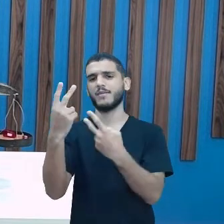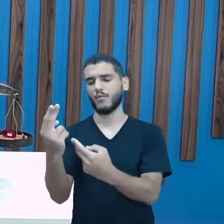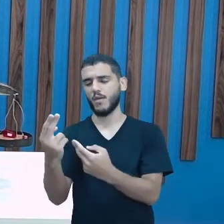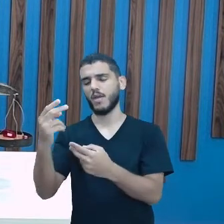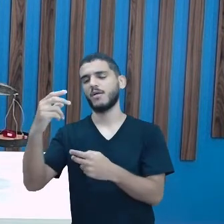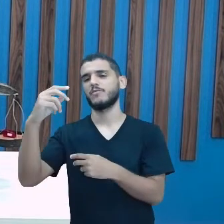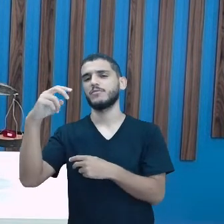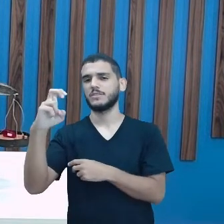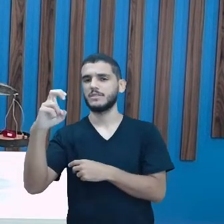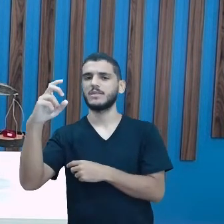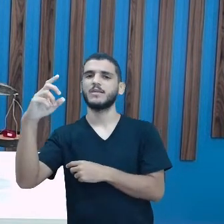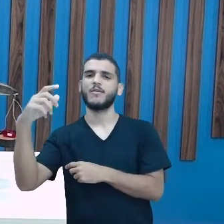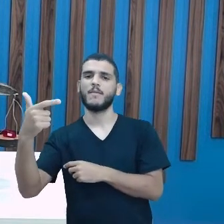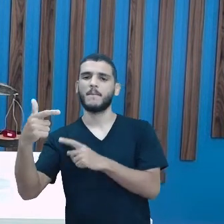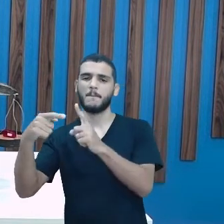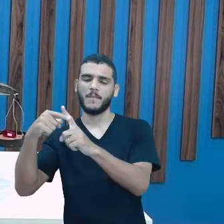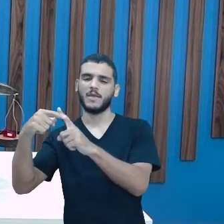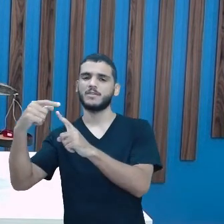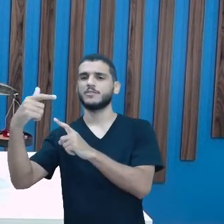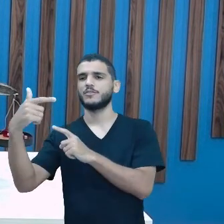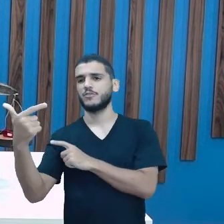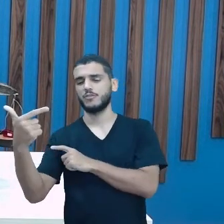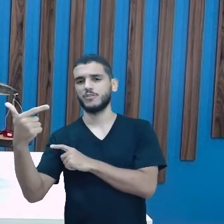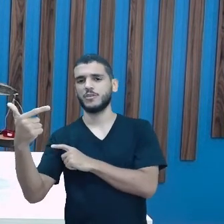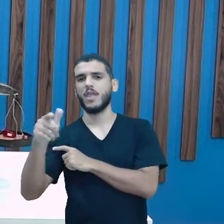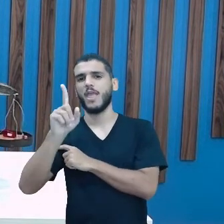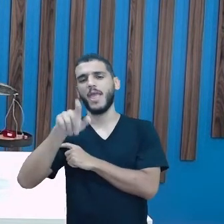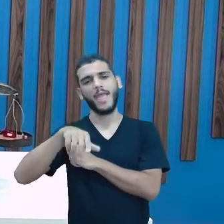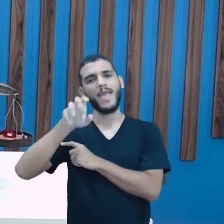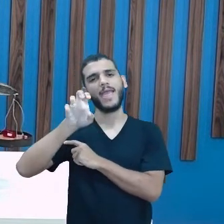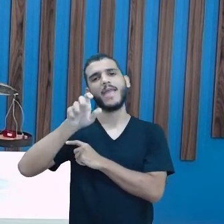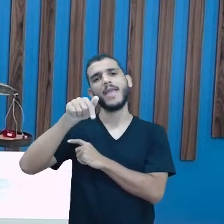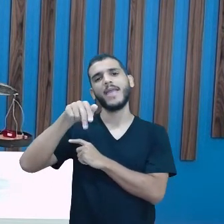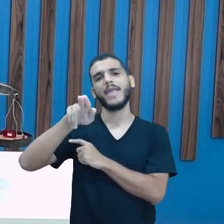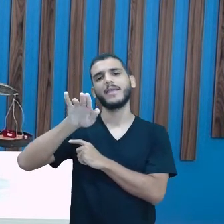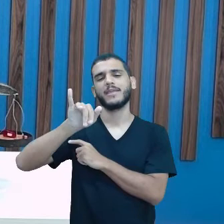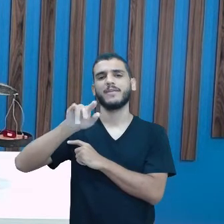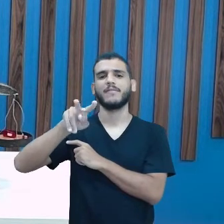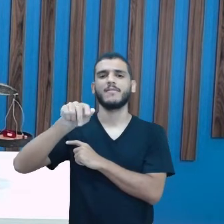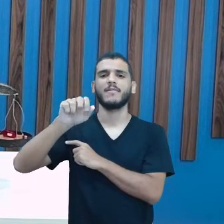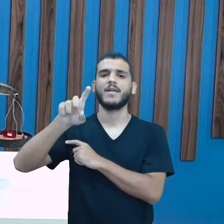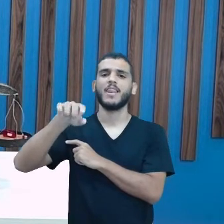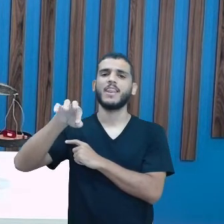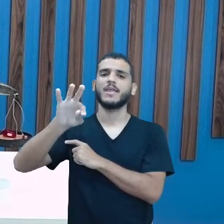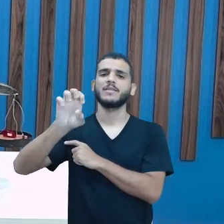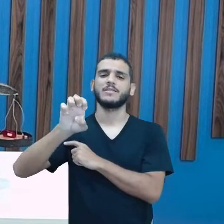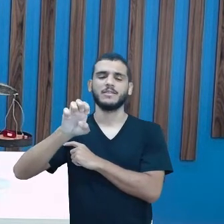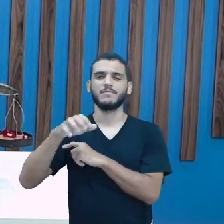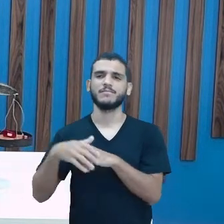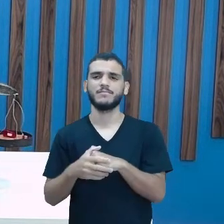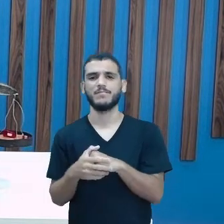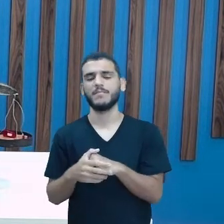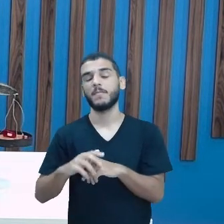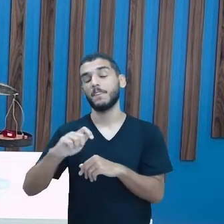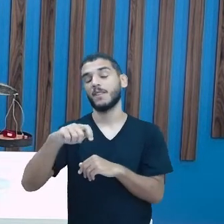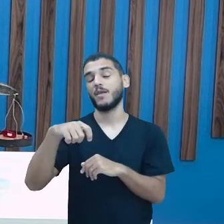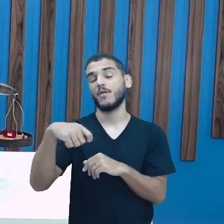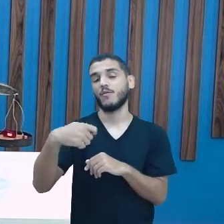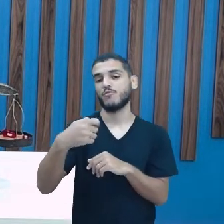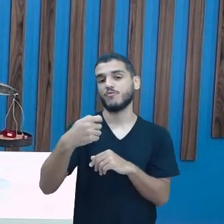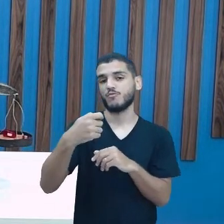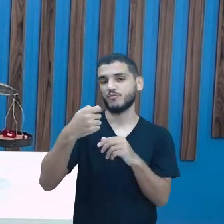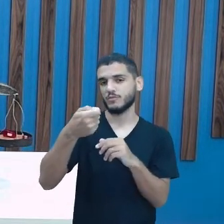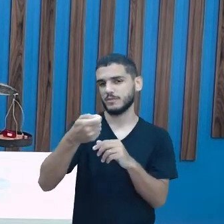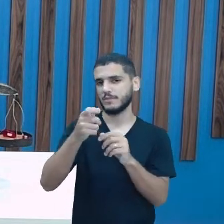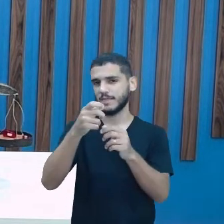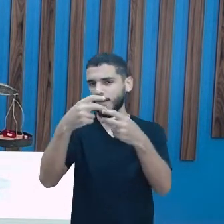do lado direito. Então, eles são equivalentes, têm o mesmo valor. O sinal de igual está representando exatamente